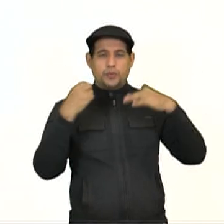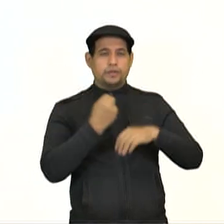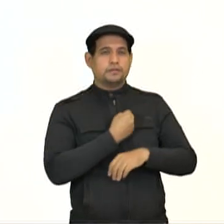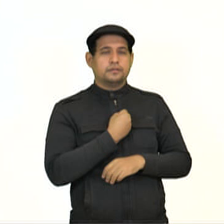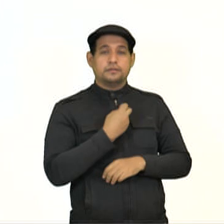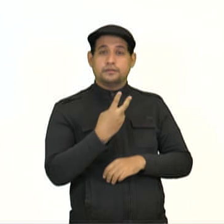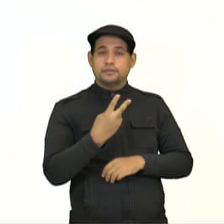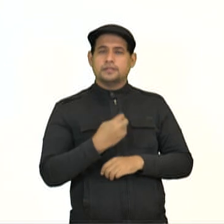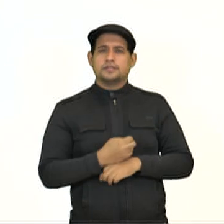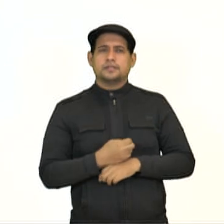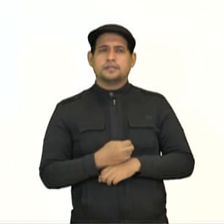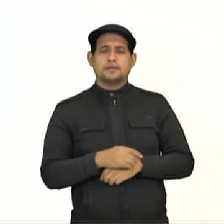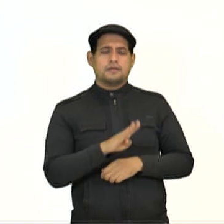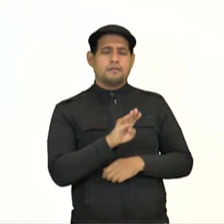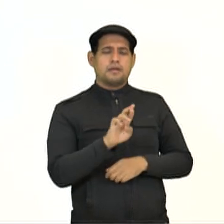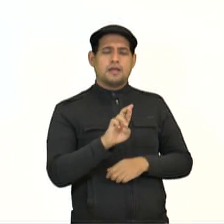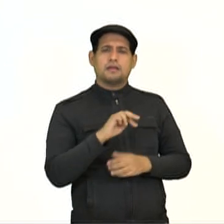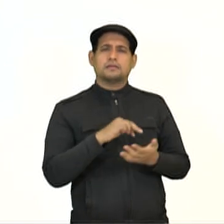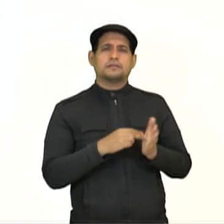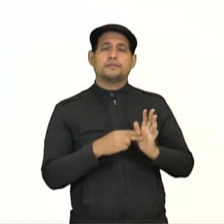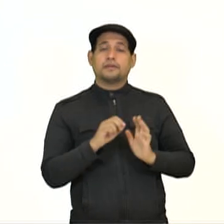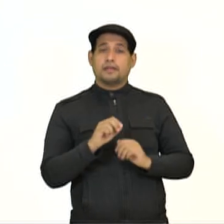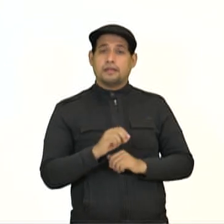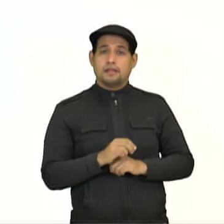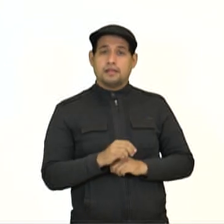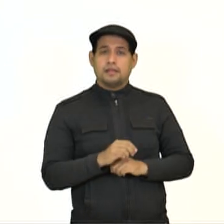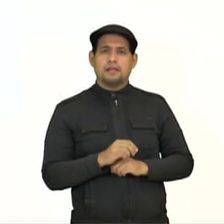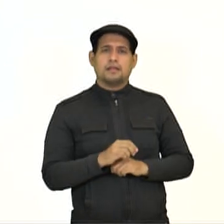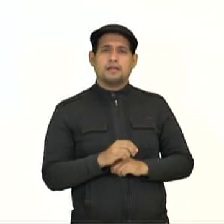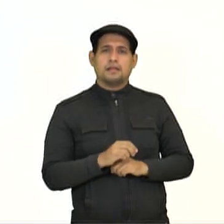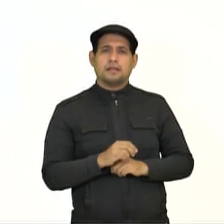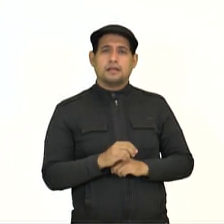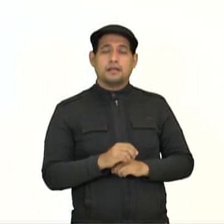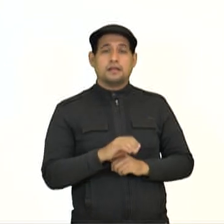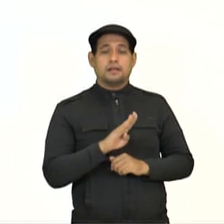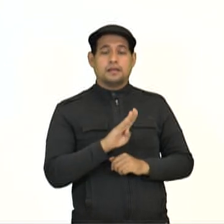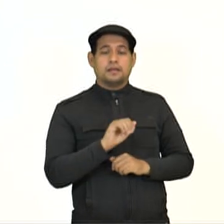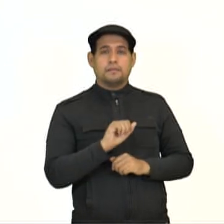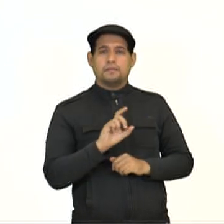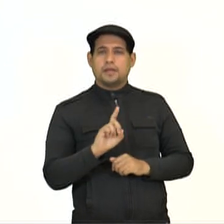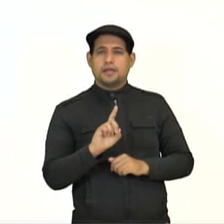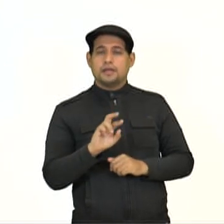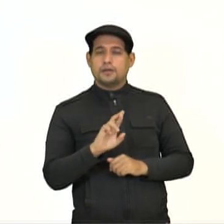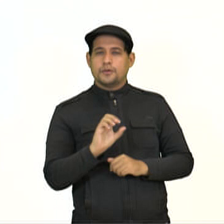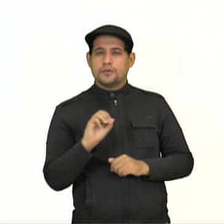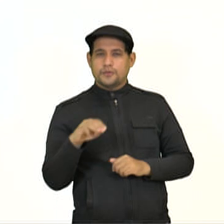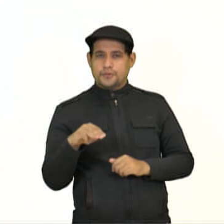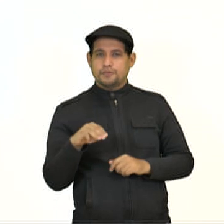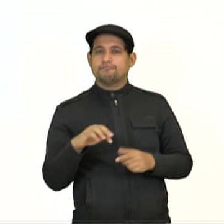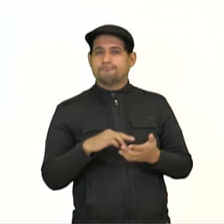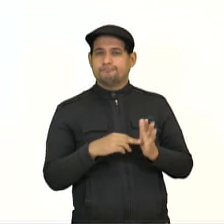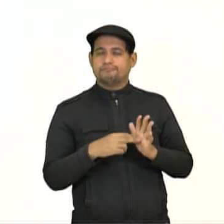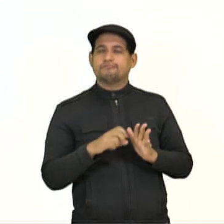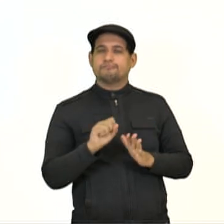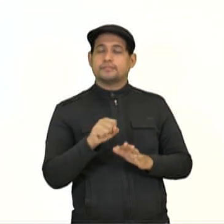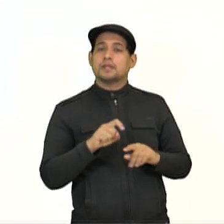2, BR, que é o BR, é o bedroom, quarto.